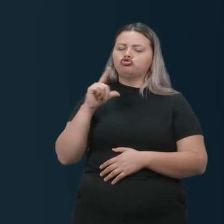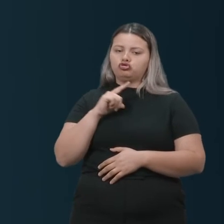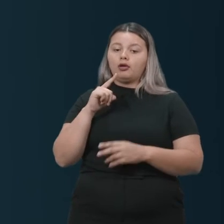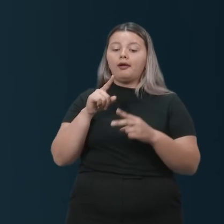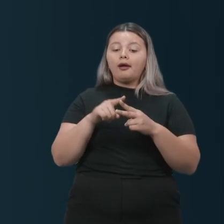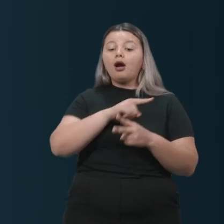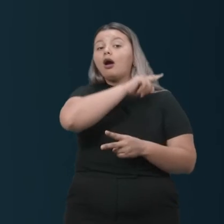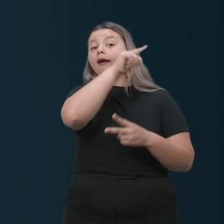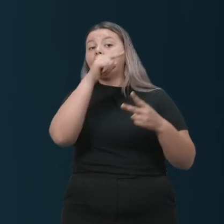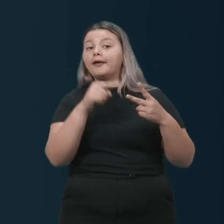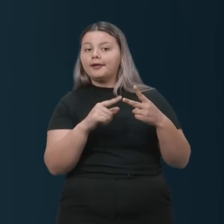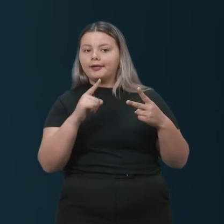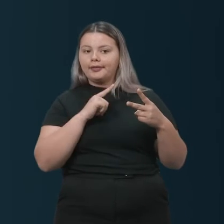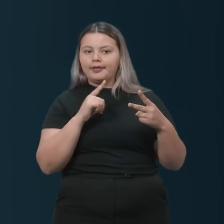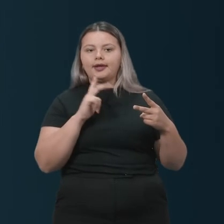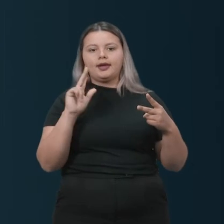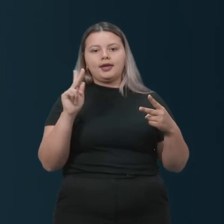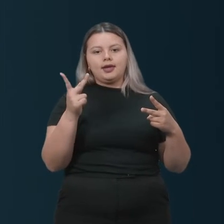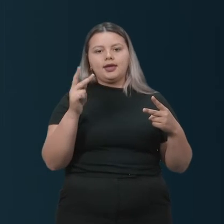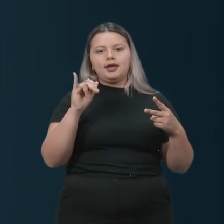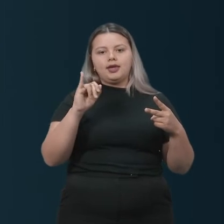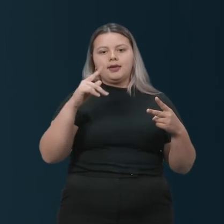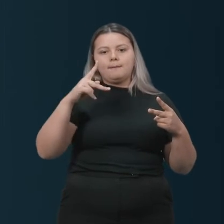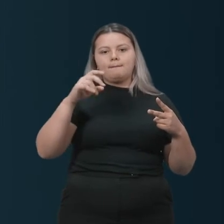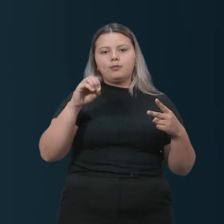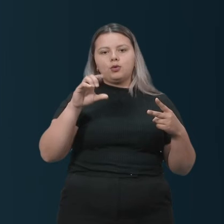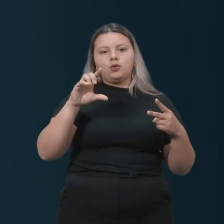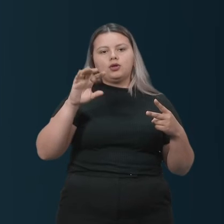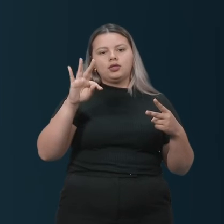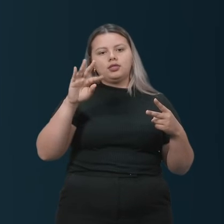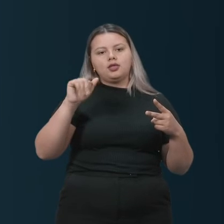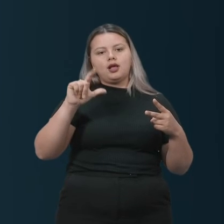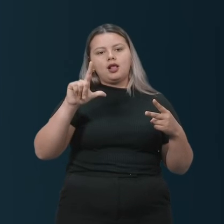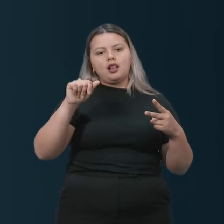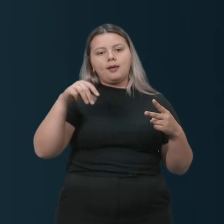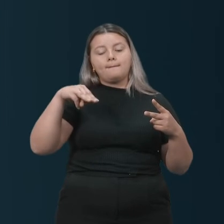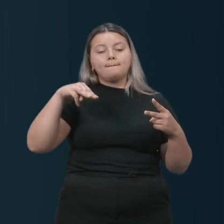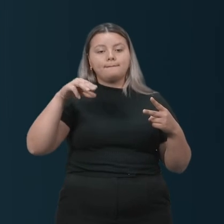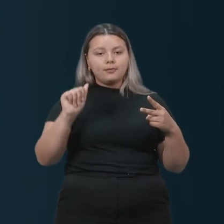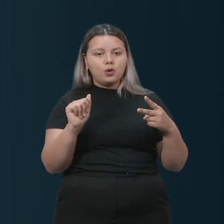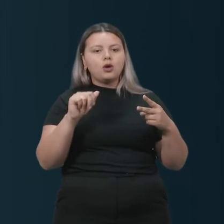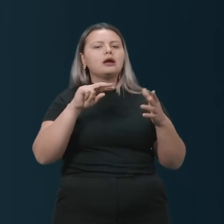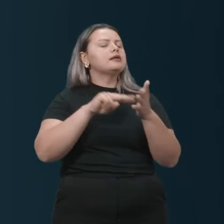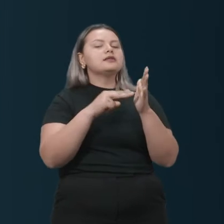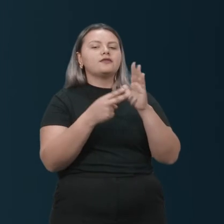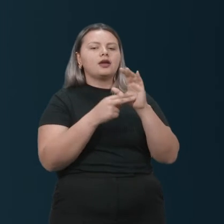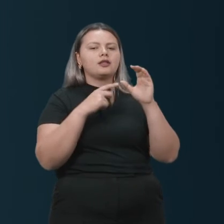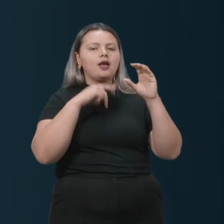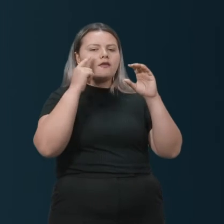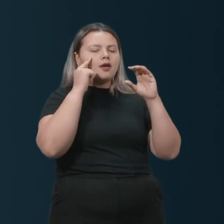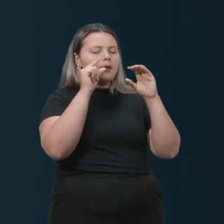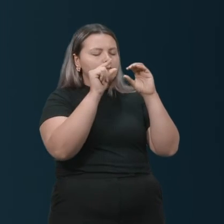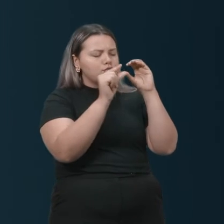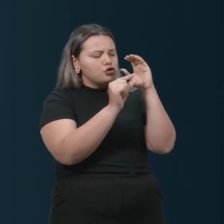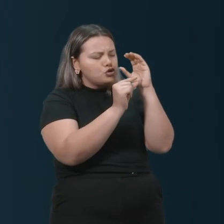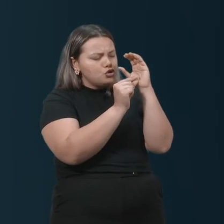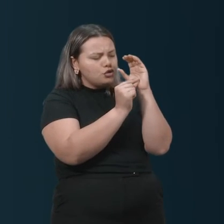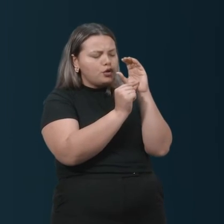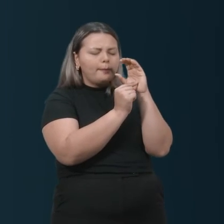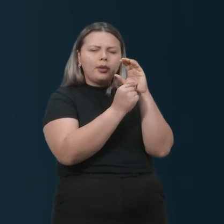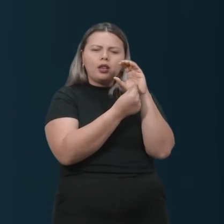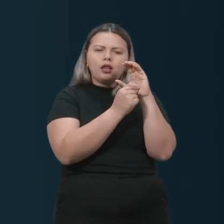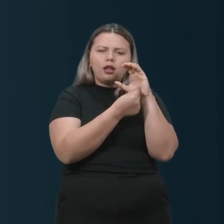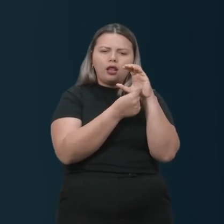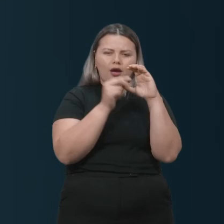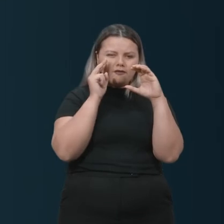hipotálamo, que é uma região que, como o nome sugere, está abaixo do tálamo. É uma região muito pequena, que está destacada em